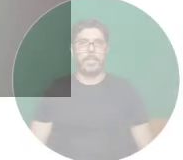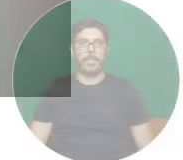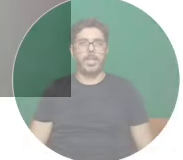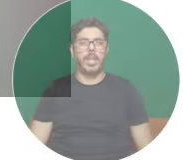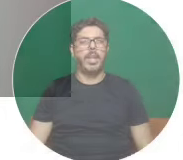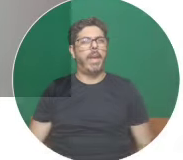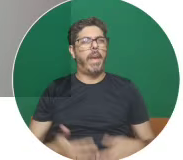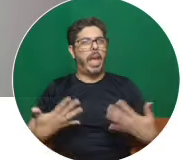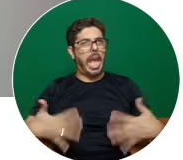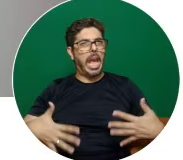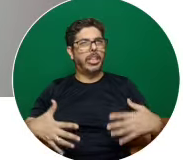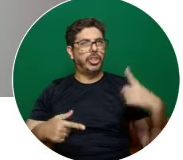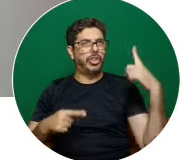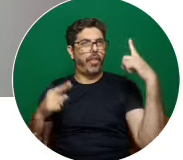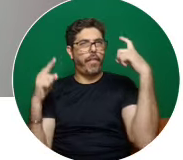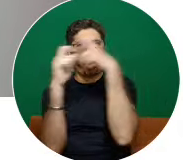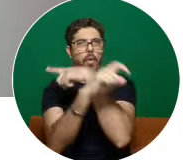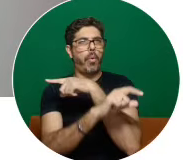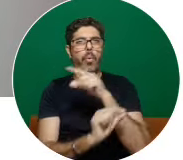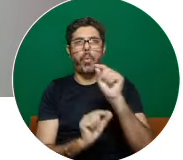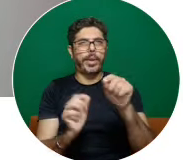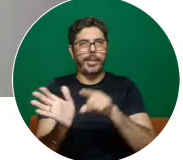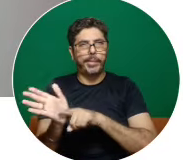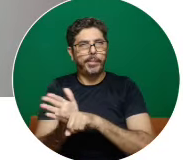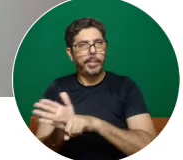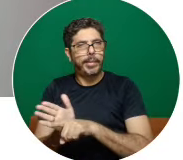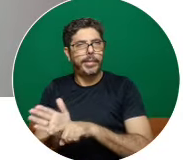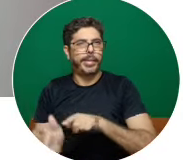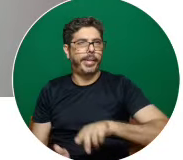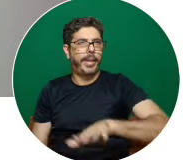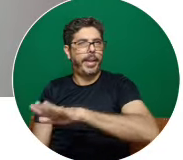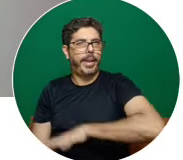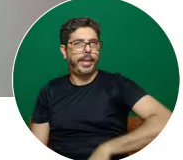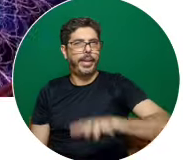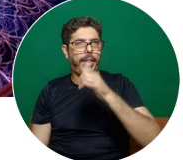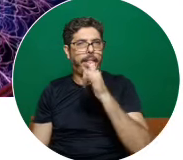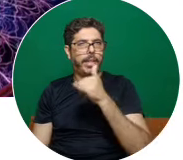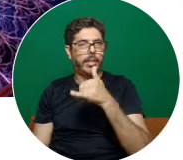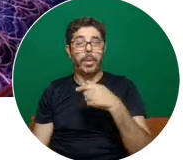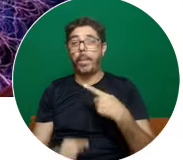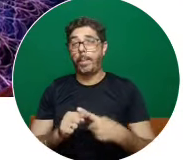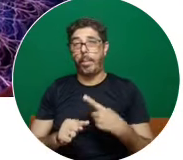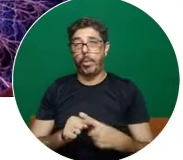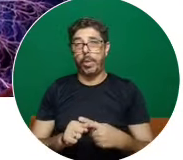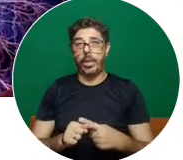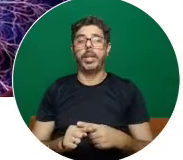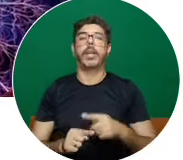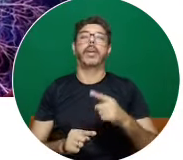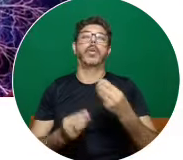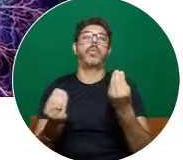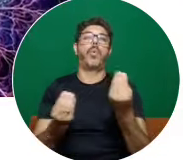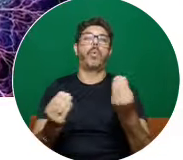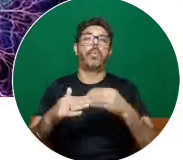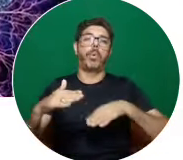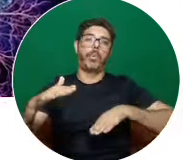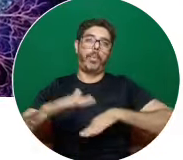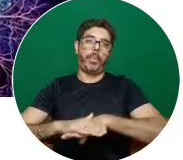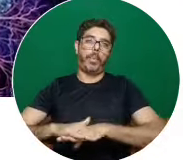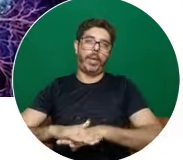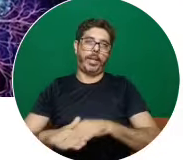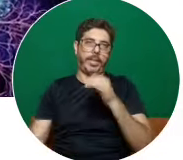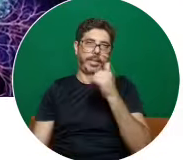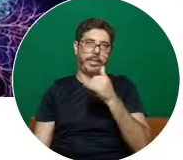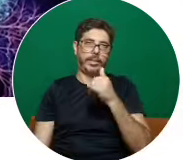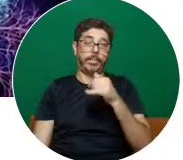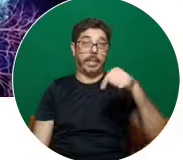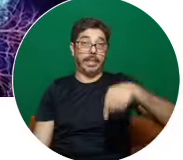Um dos grandes desafios atuais nas áreas de pesquisas energéticas hoje em dia é justamente o armazenamento de energia. Nesse vídeo eu